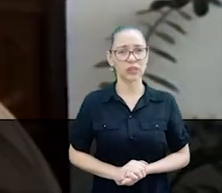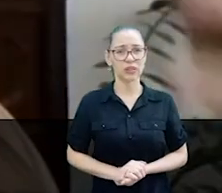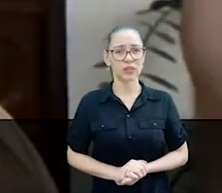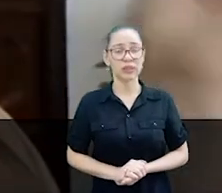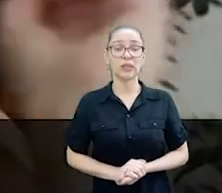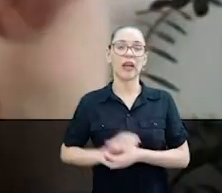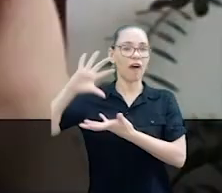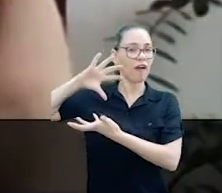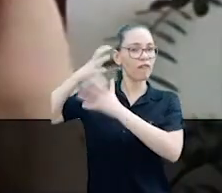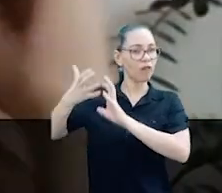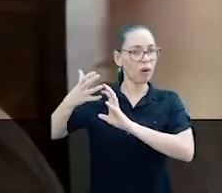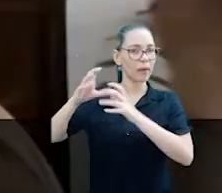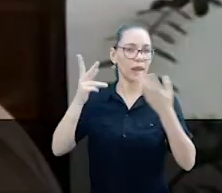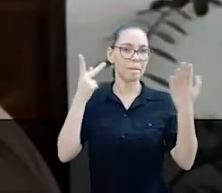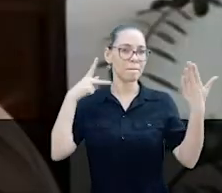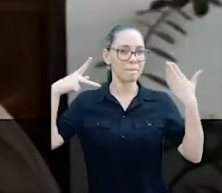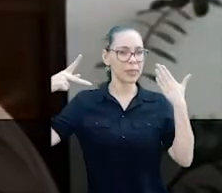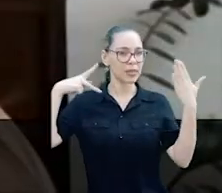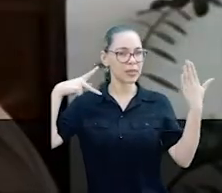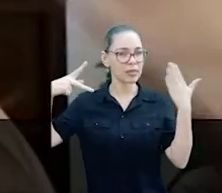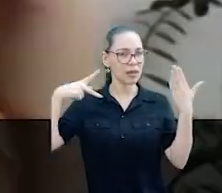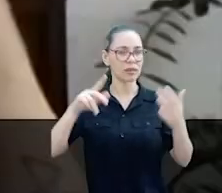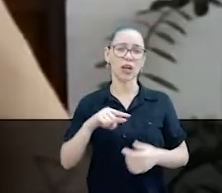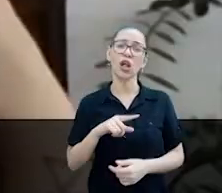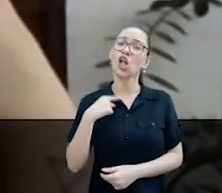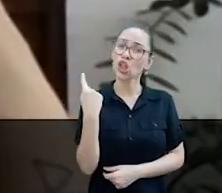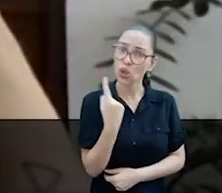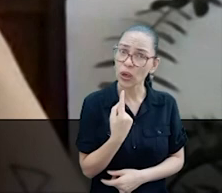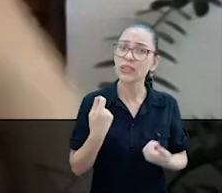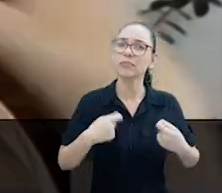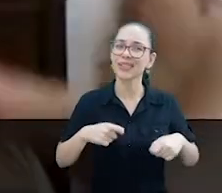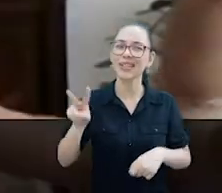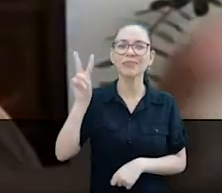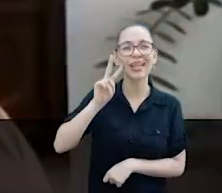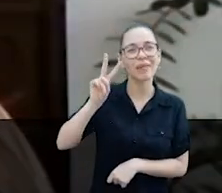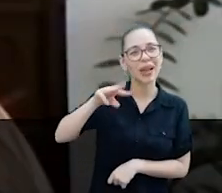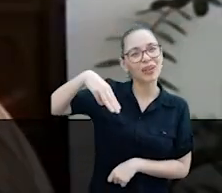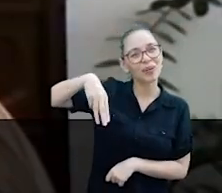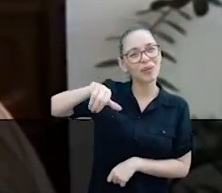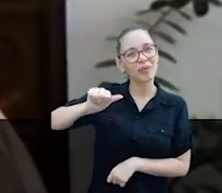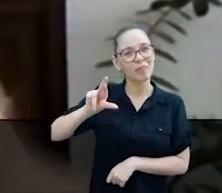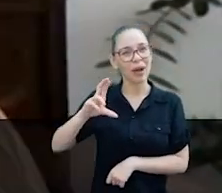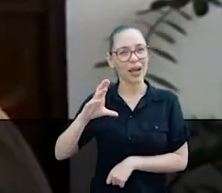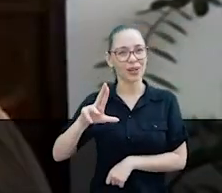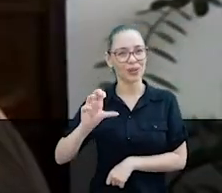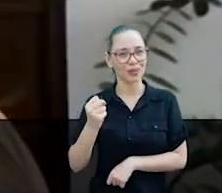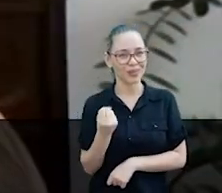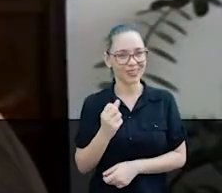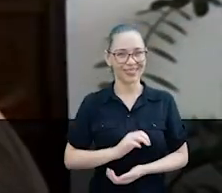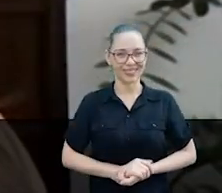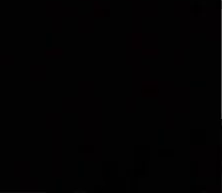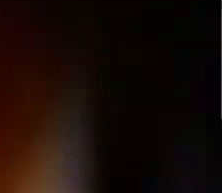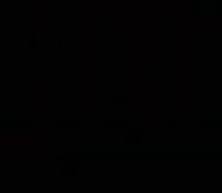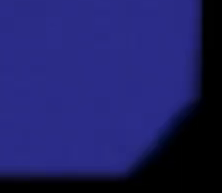principalmente, né, no que diz respeito especificamente à reforma psiquiátrica, eu acho que cada vez mais a gente precisa